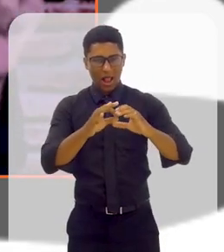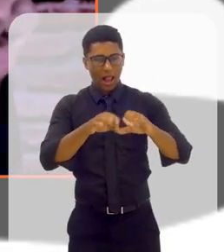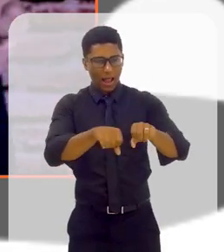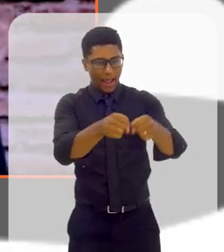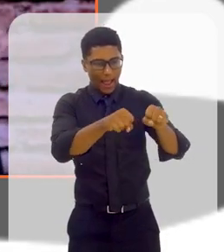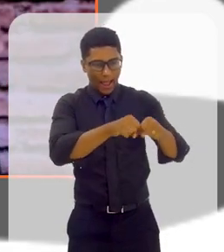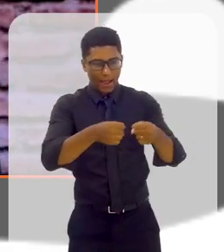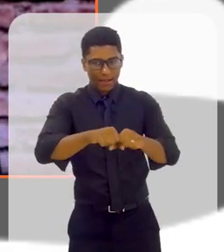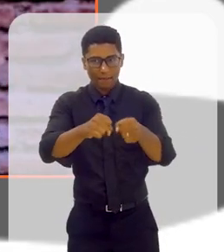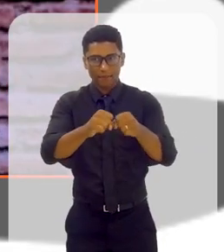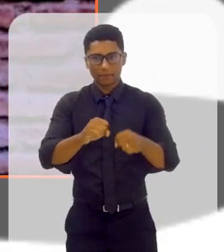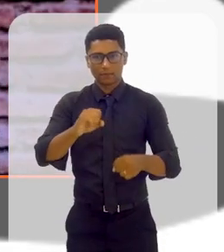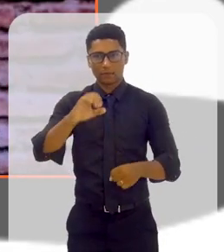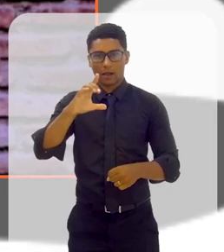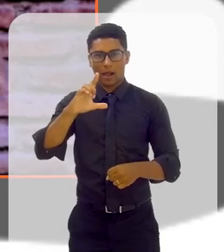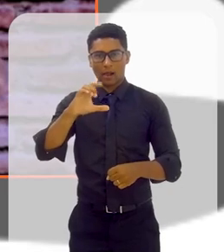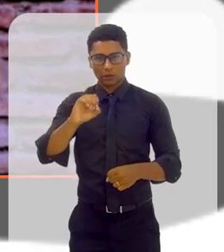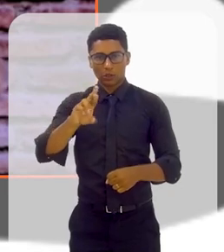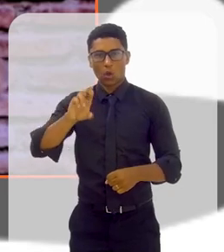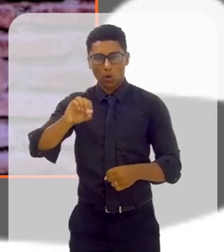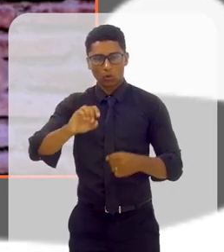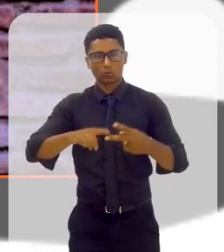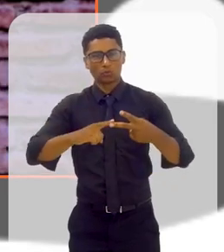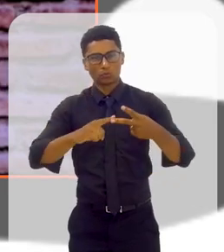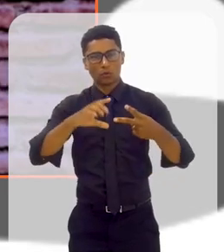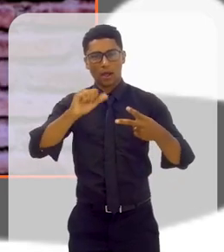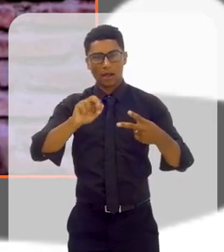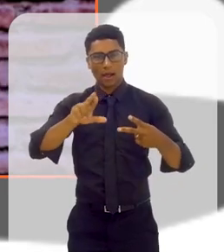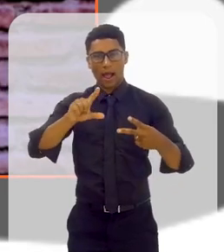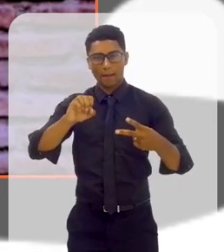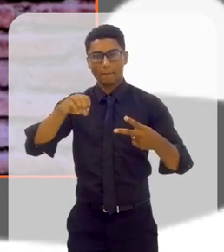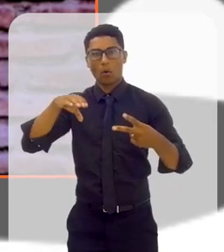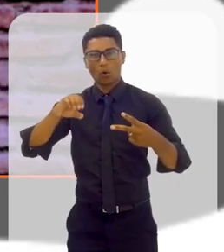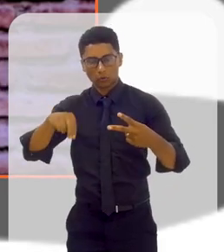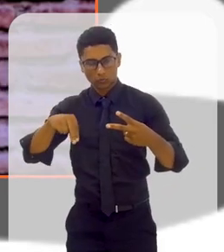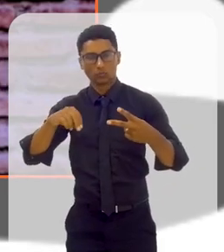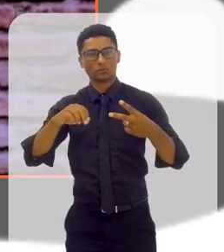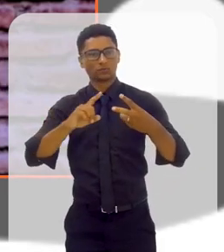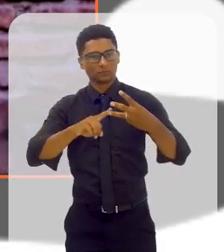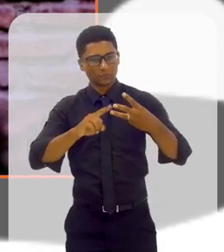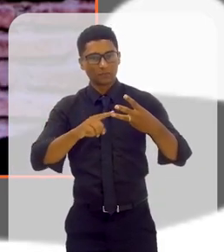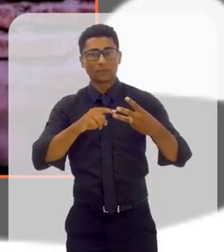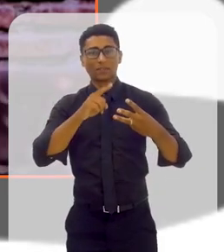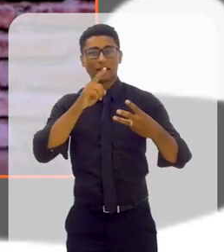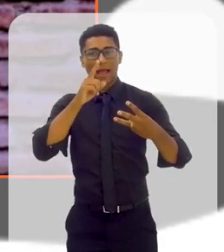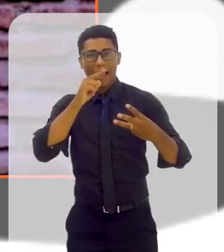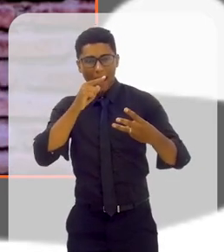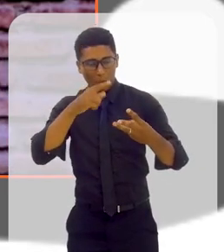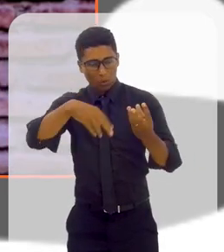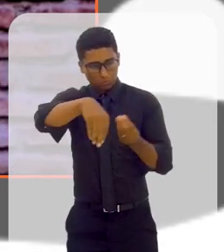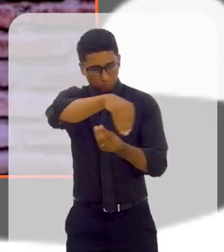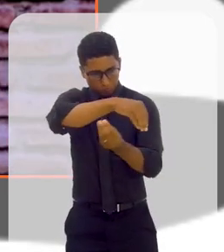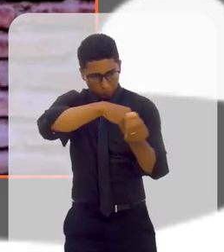com cloro livre, flúor livre e carbono livre. Reajo com água, e aí nós temos um cálculo estequiométrico, que eu não vou entrar no